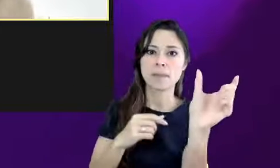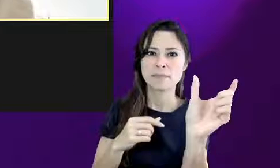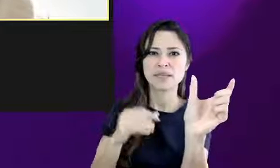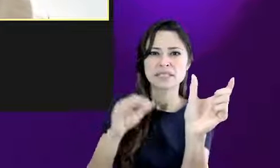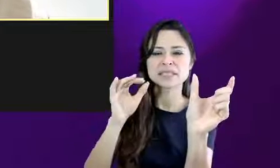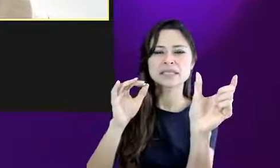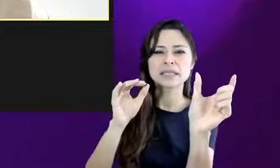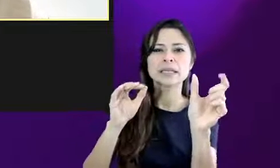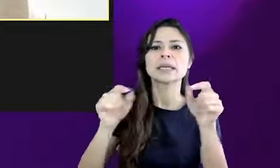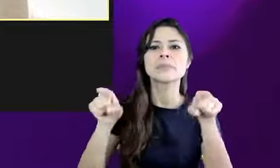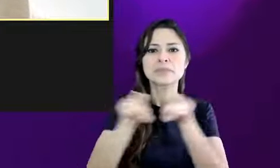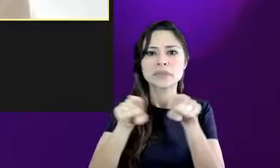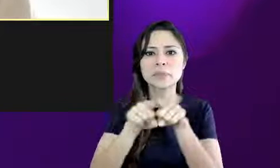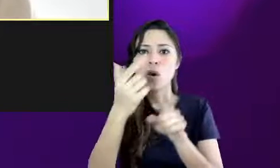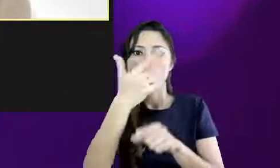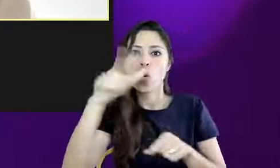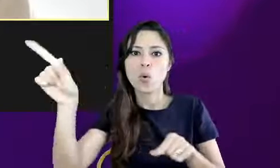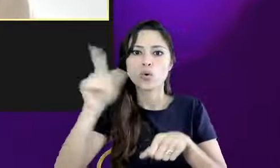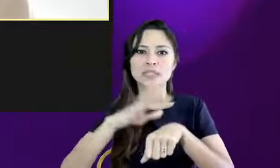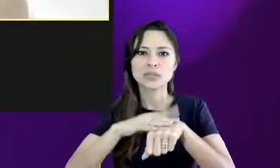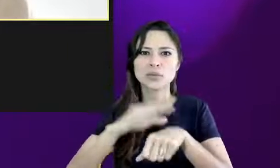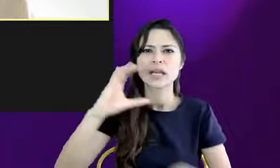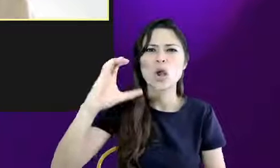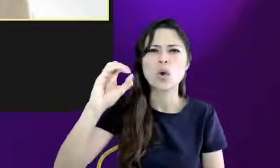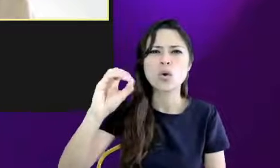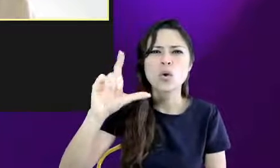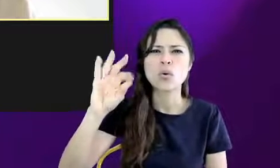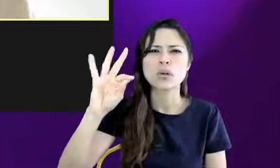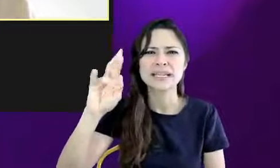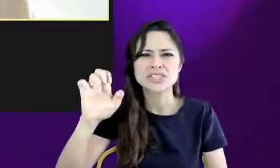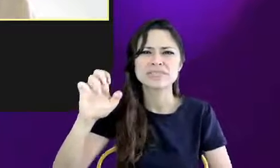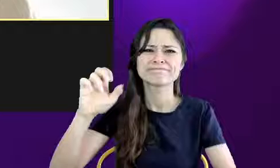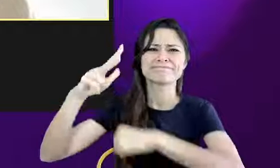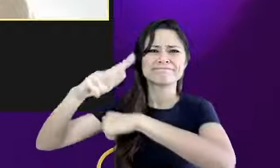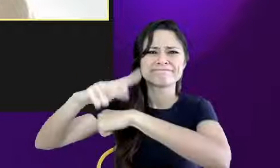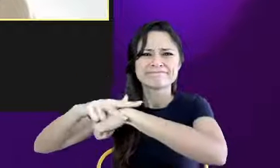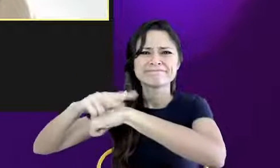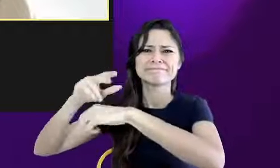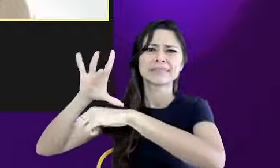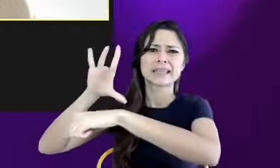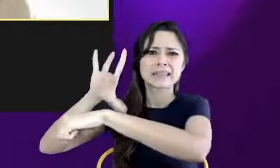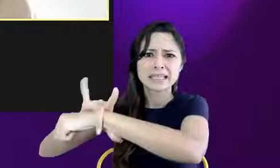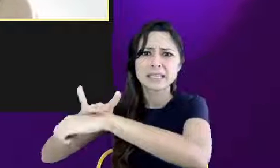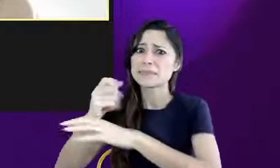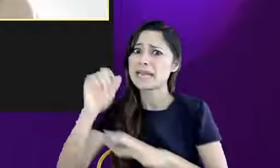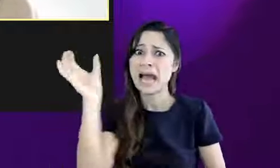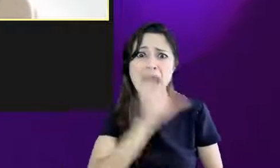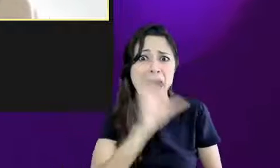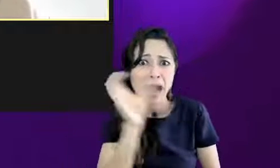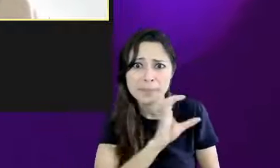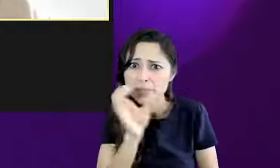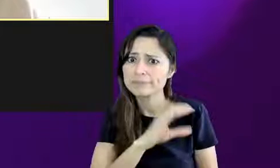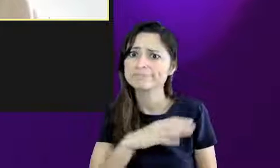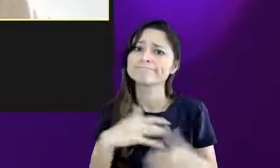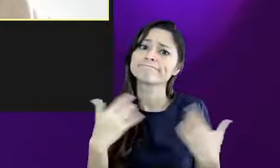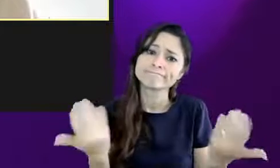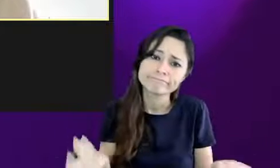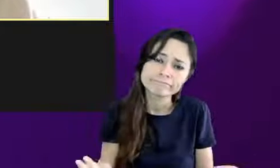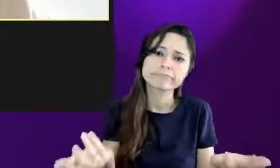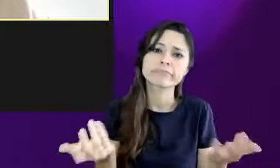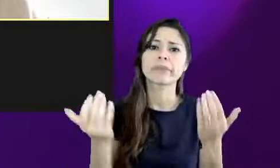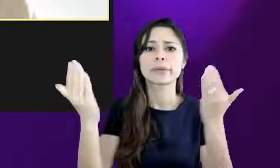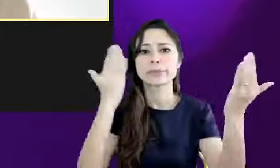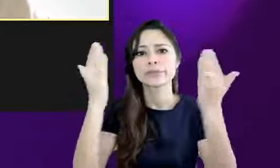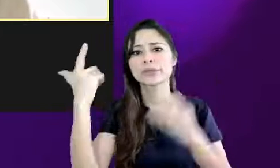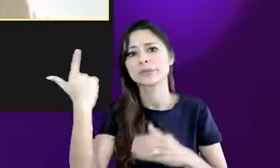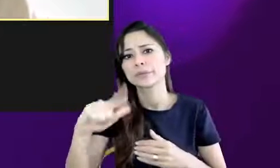com colite ulcerativa grave, que se encontra internado e eu preciso ter uma rápida resposta de ação, também não há muitas dúvidas de que